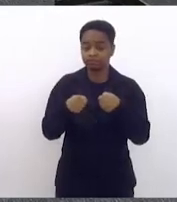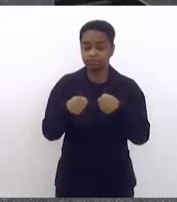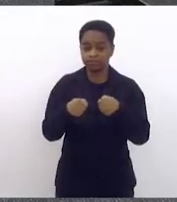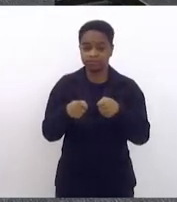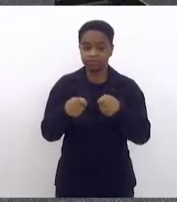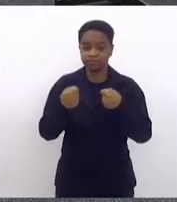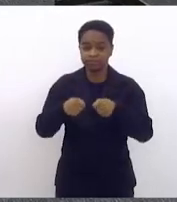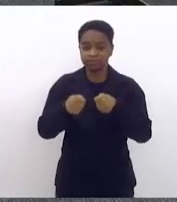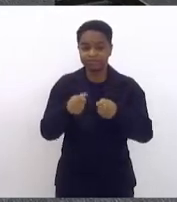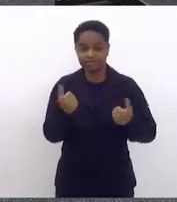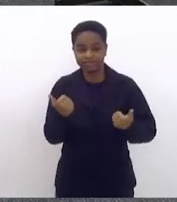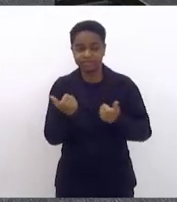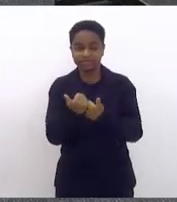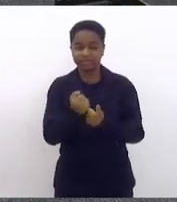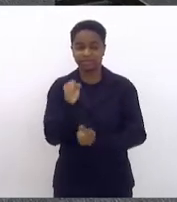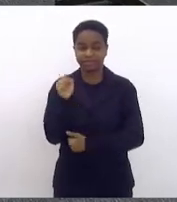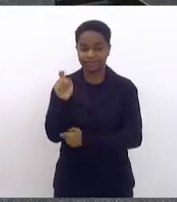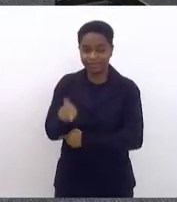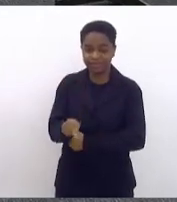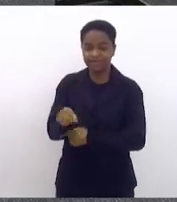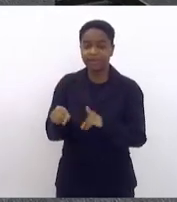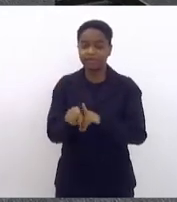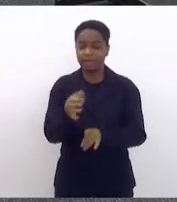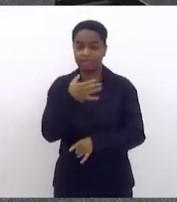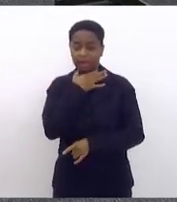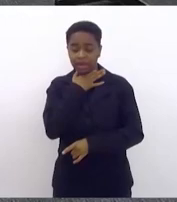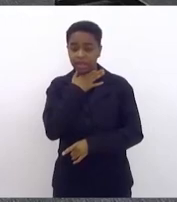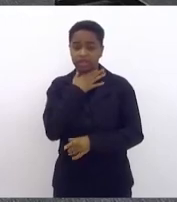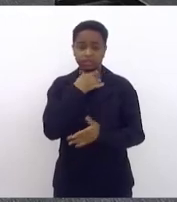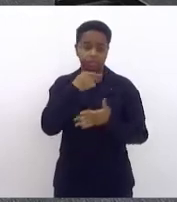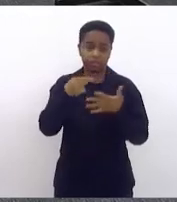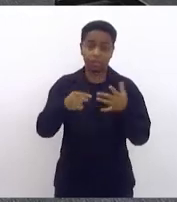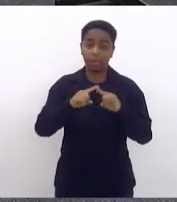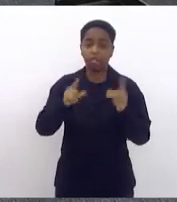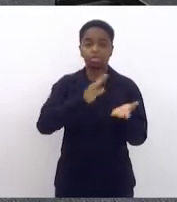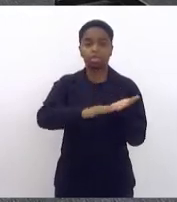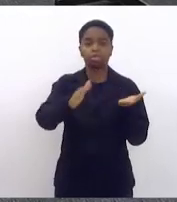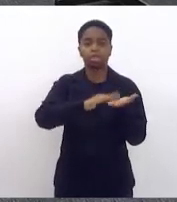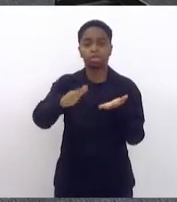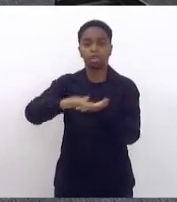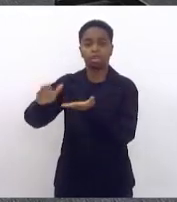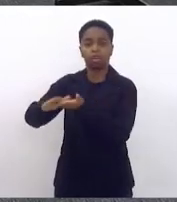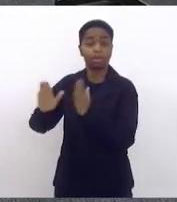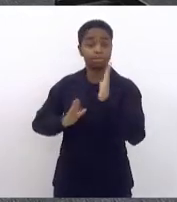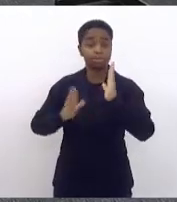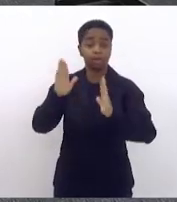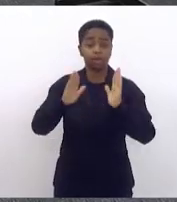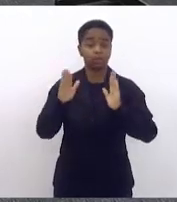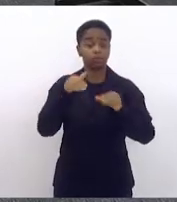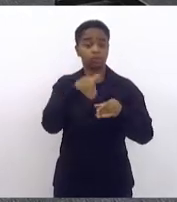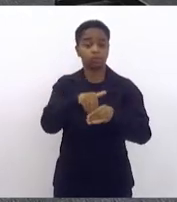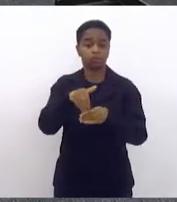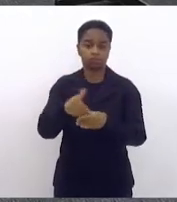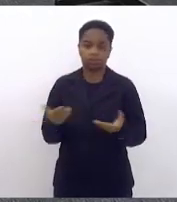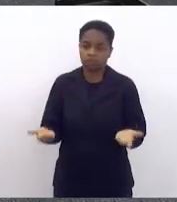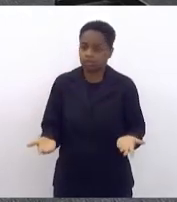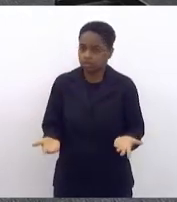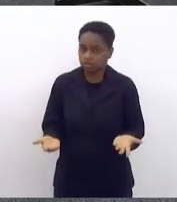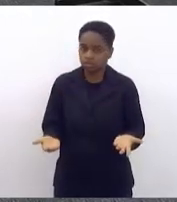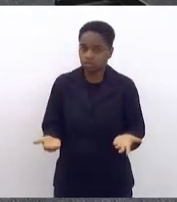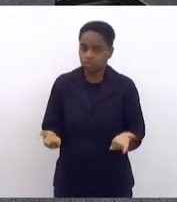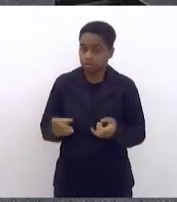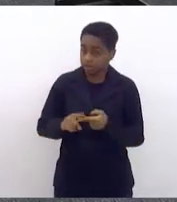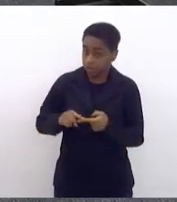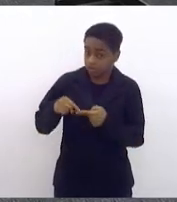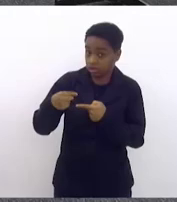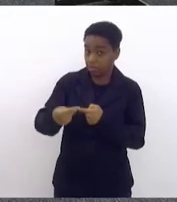as aposentadorias, para as crises, etc., foi tudo torrado em plena campanha eleitoral. E depois,